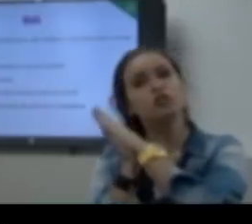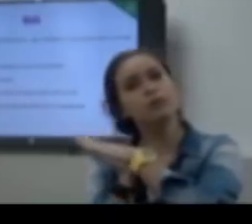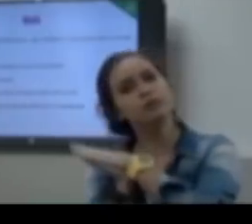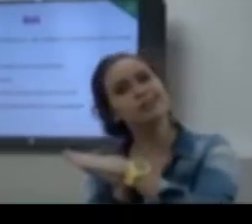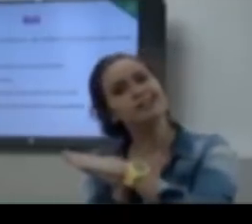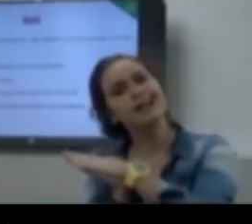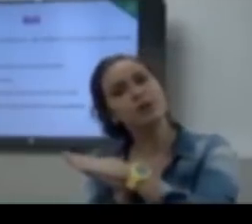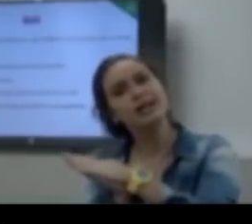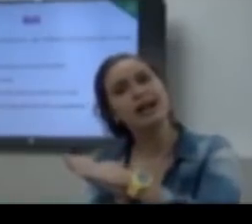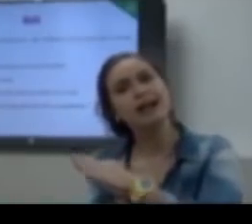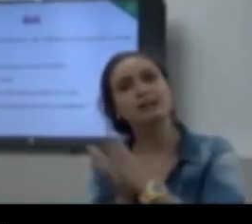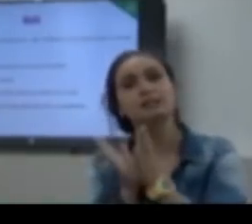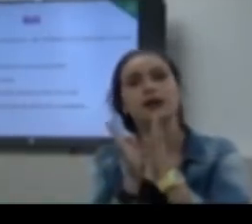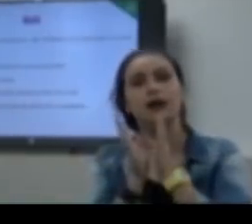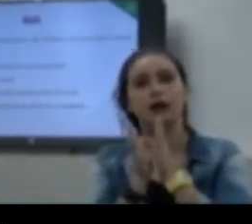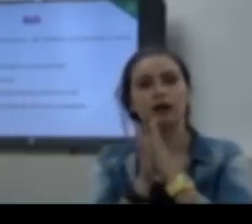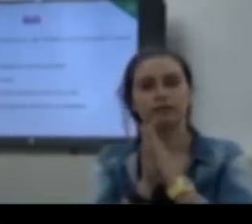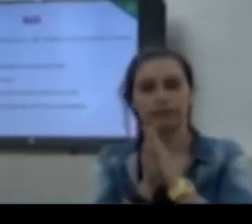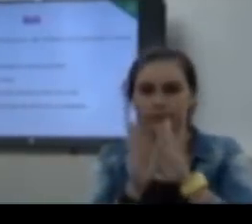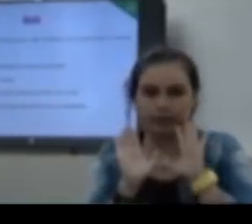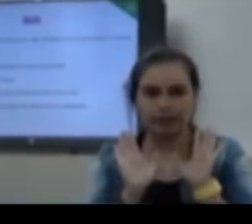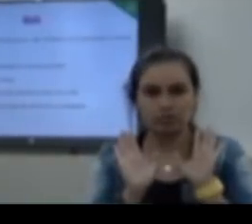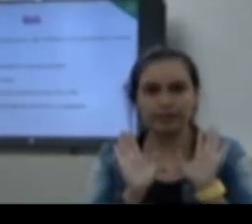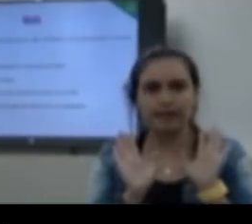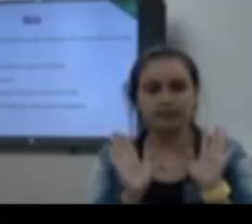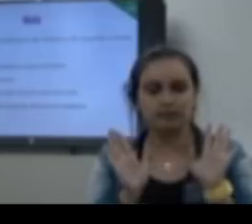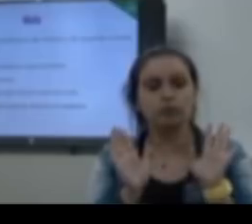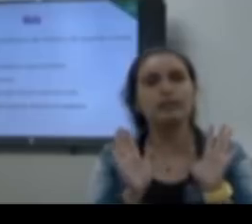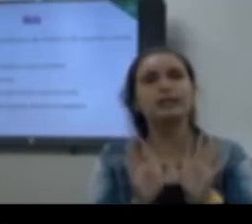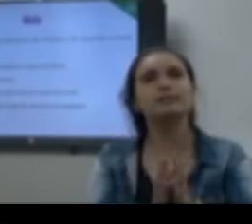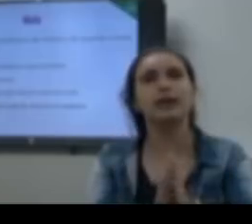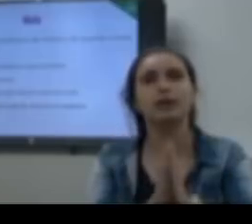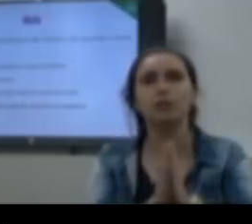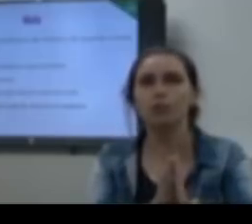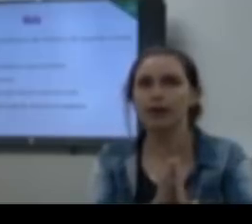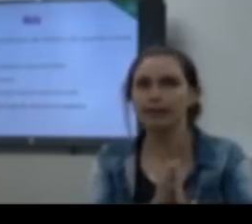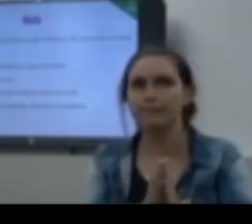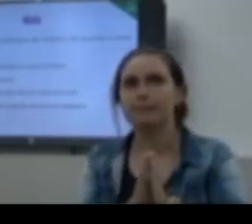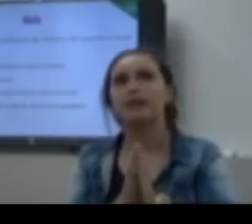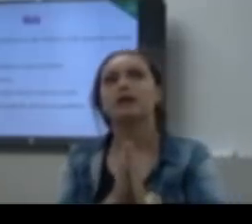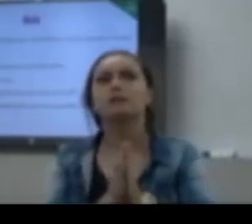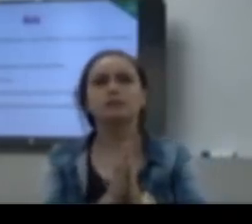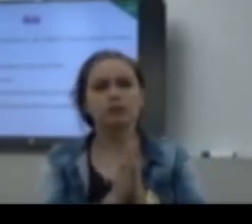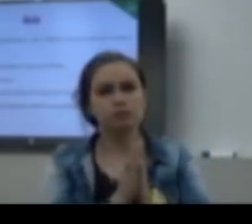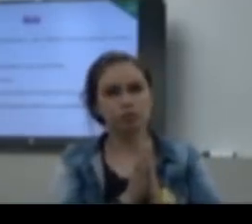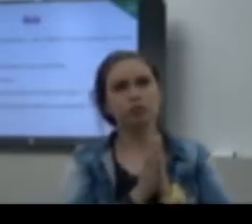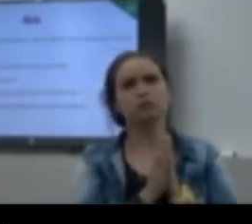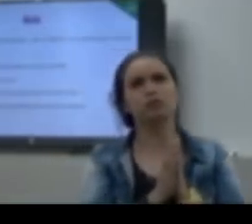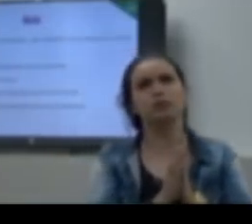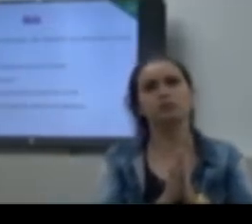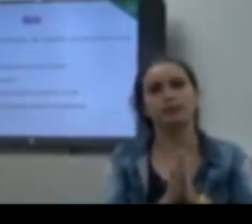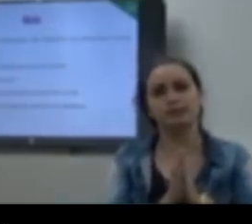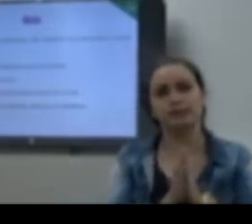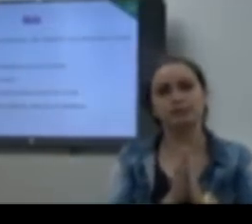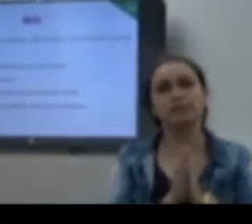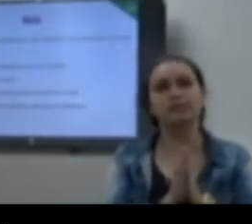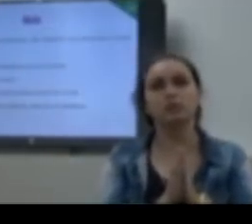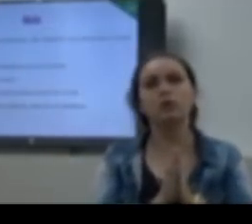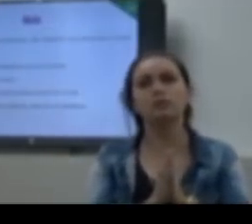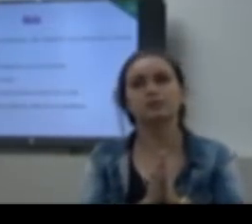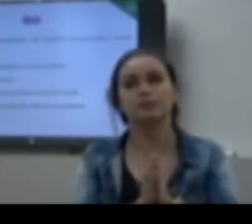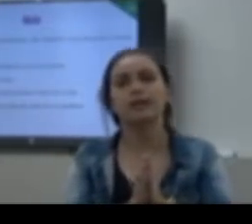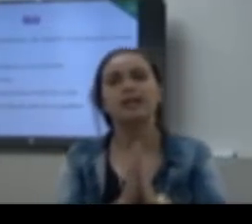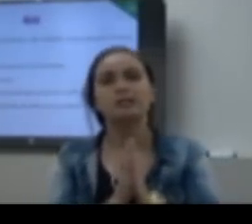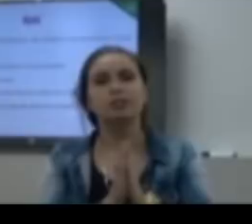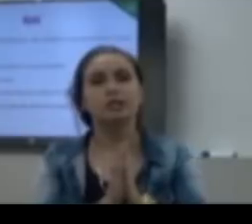pradarias e o domínio das araucárias. Vamos falar sobre eles, então, o que eles têm em comum ainda. São os únicos domínios brasileiros que